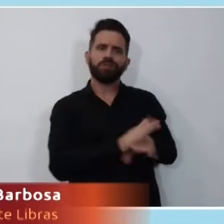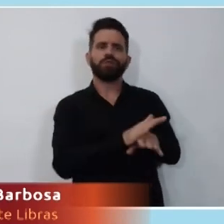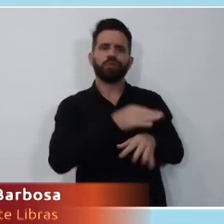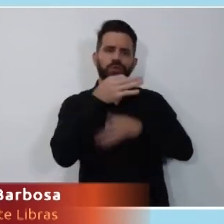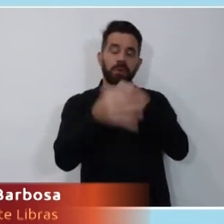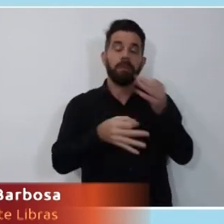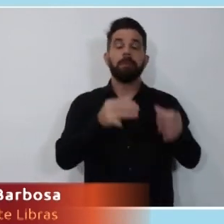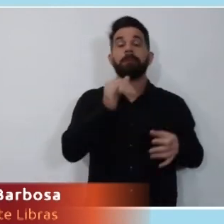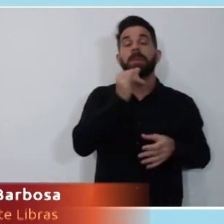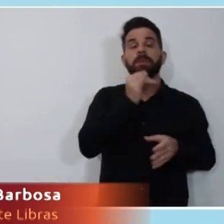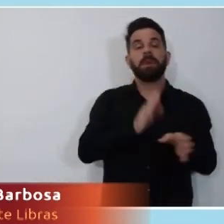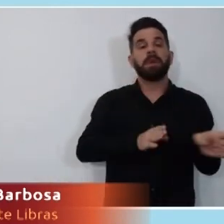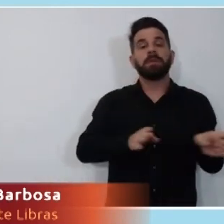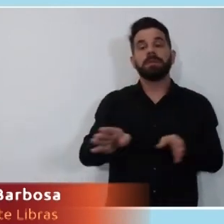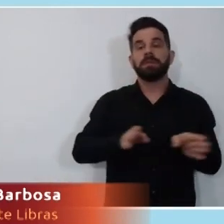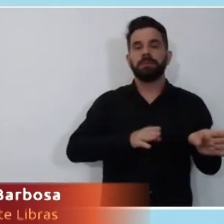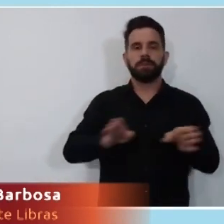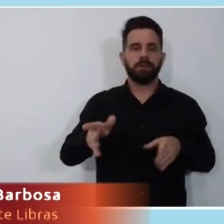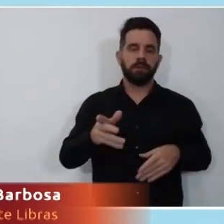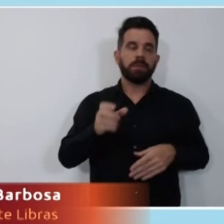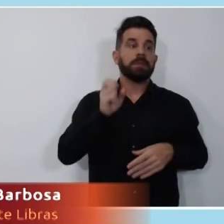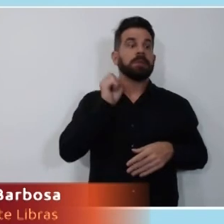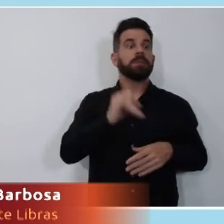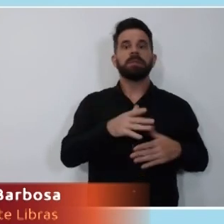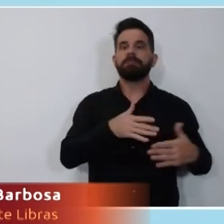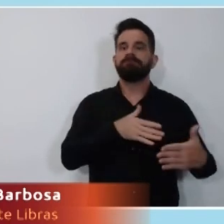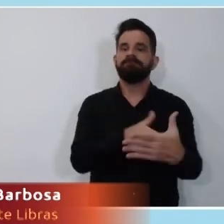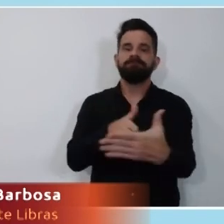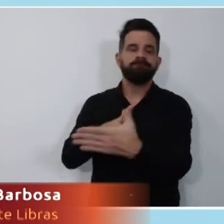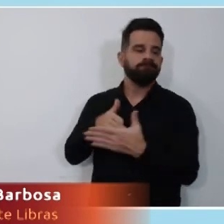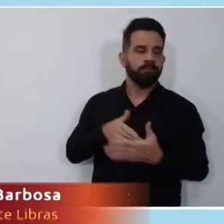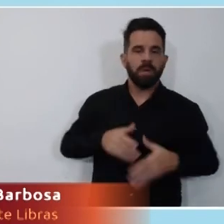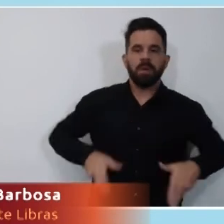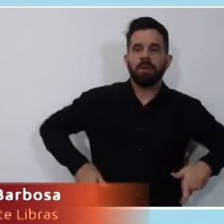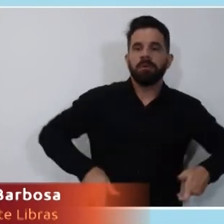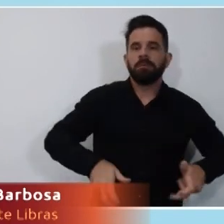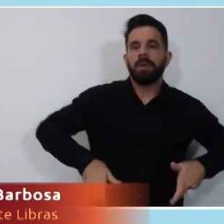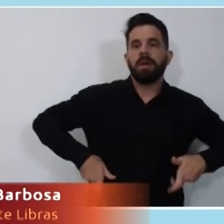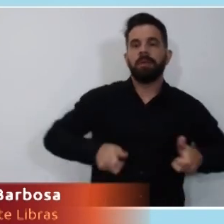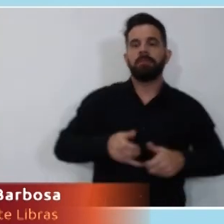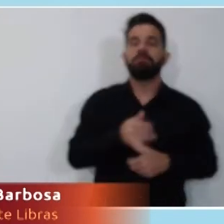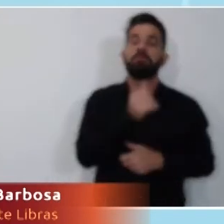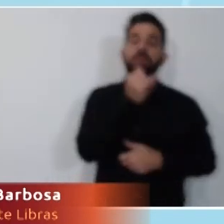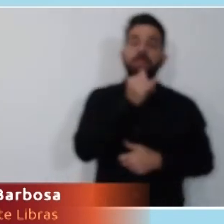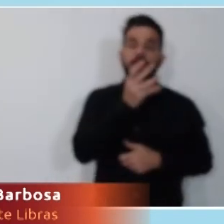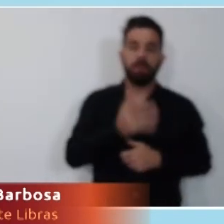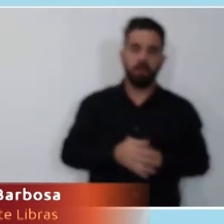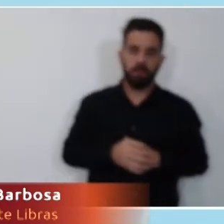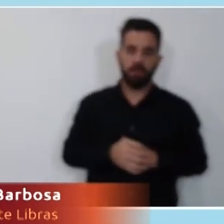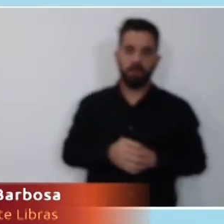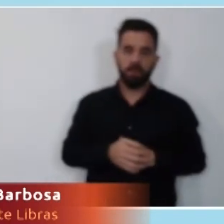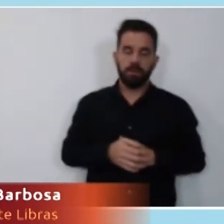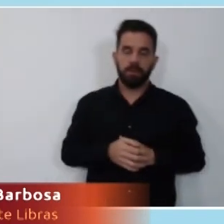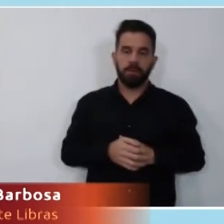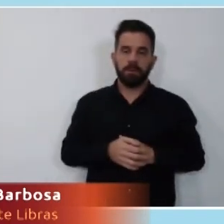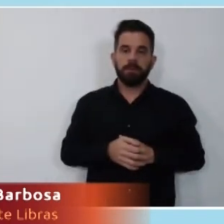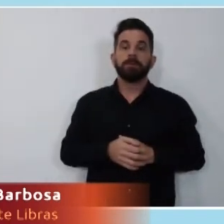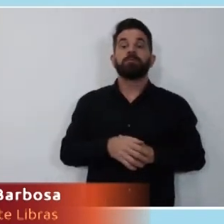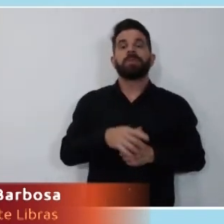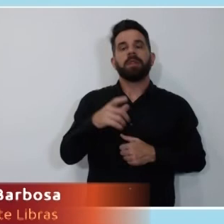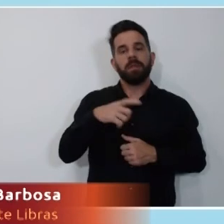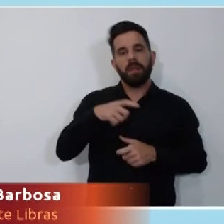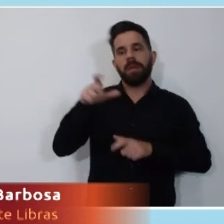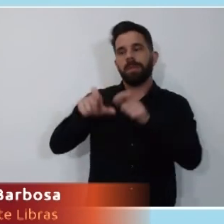acessibilidade. Como é que as pessoas com dificuldade de locomoção pensam a cidade? Tem pessoas que fazem parte de grupos de